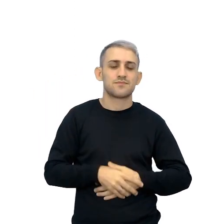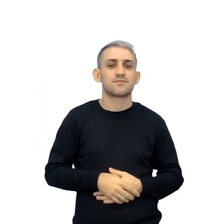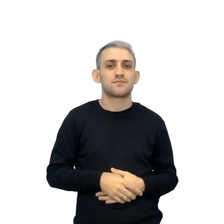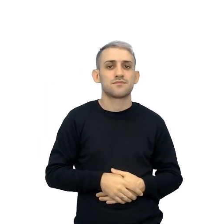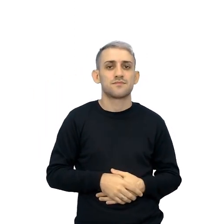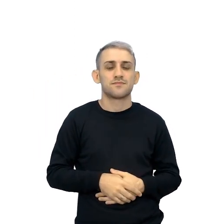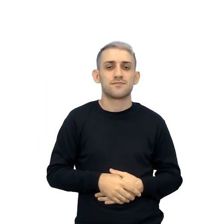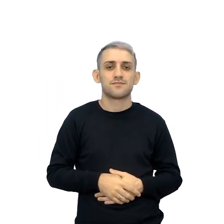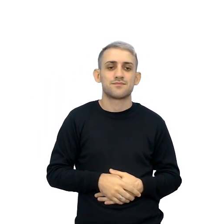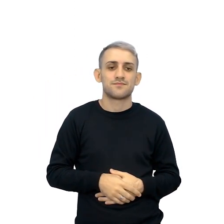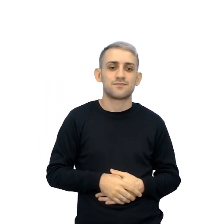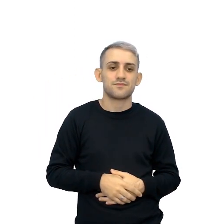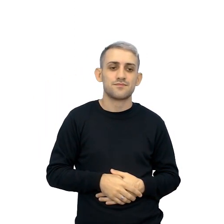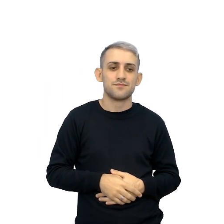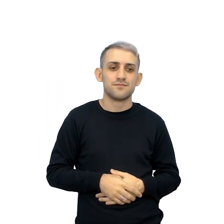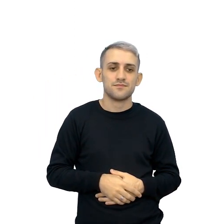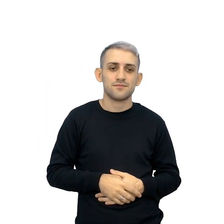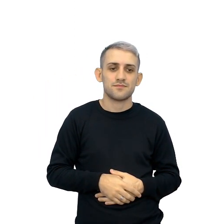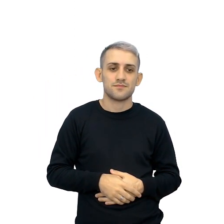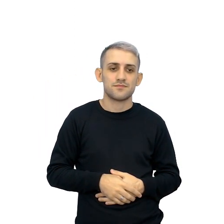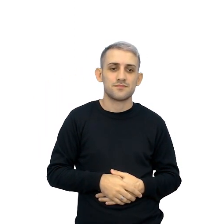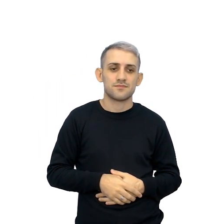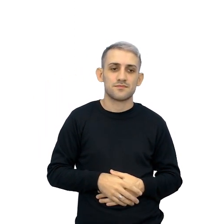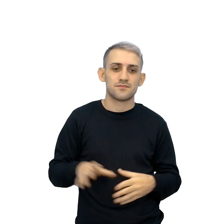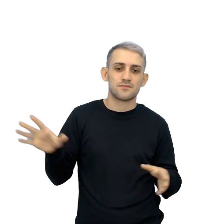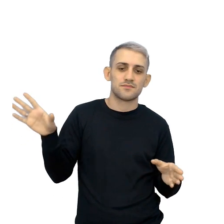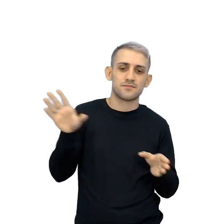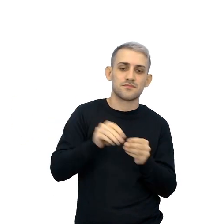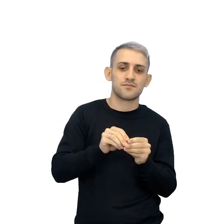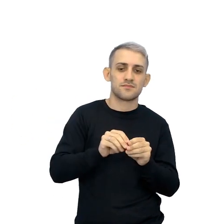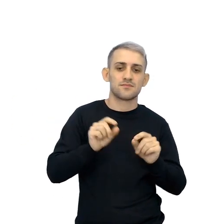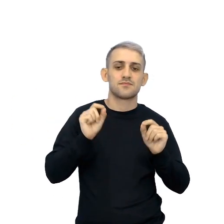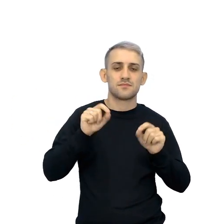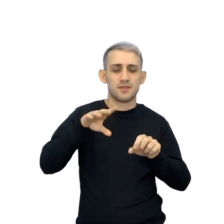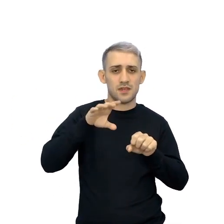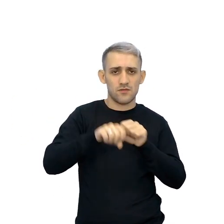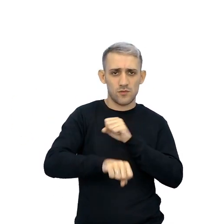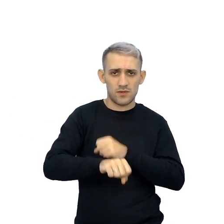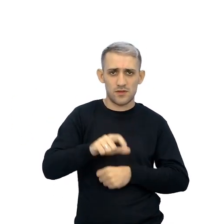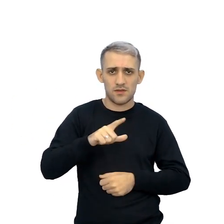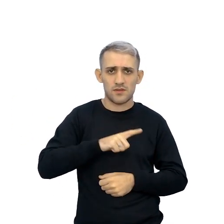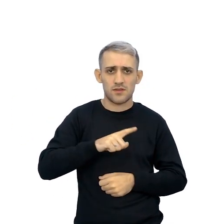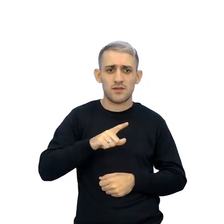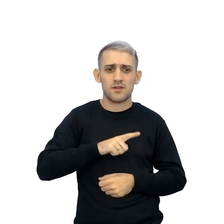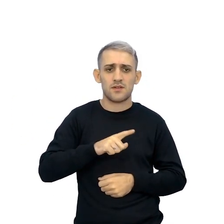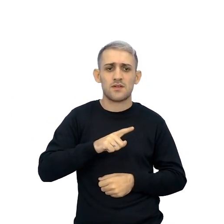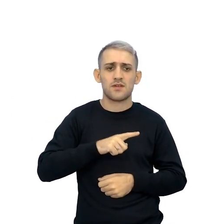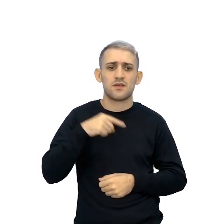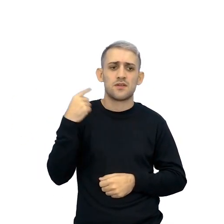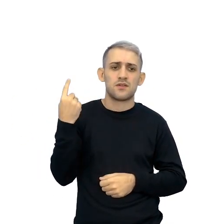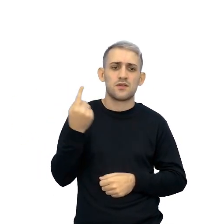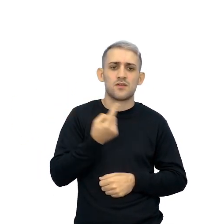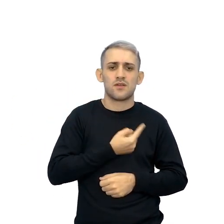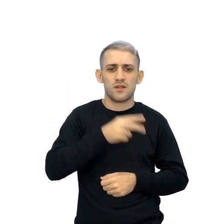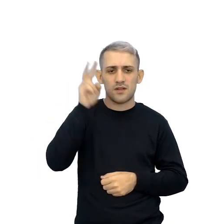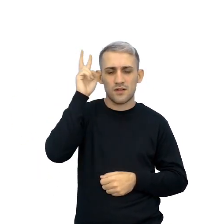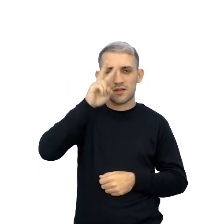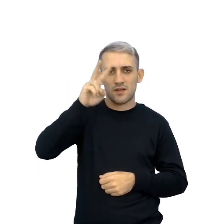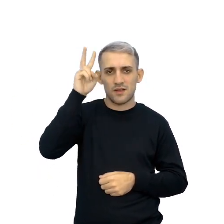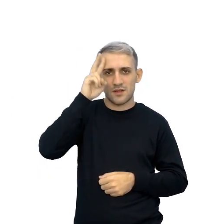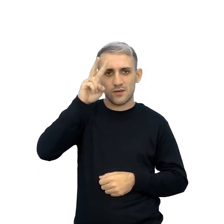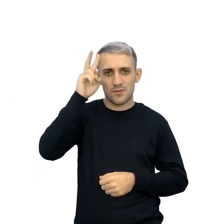por isso, Everaldo. Vamos aqui sistematizando a nossa formação, né? Nós revisitamos os